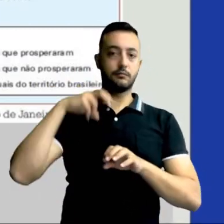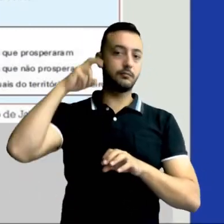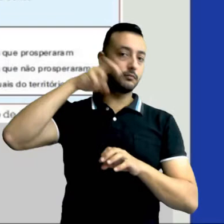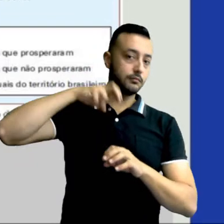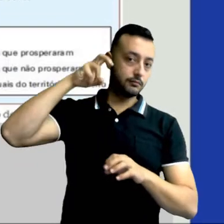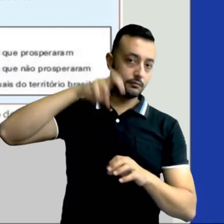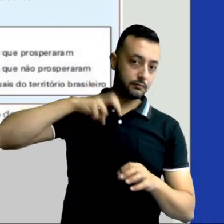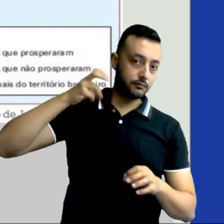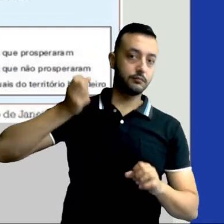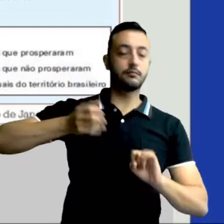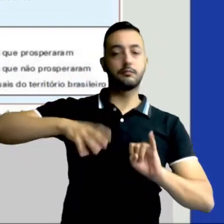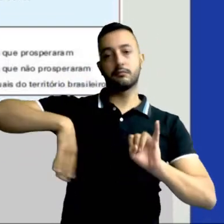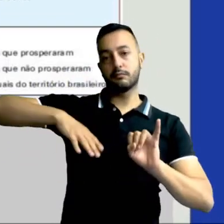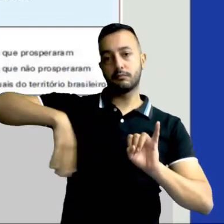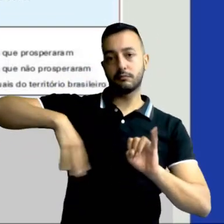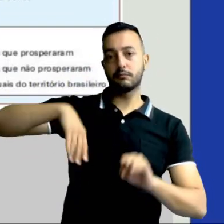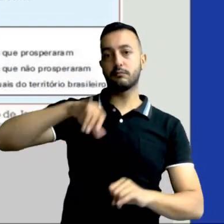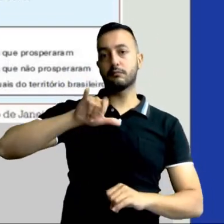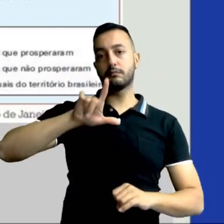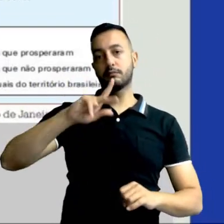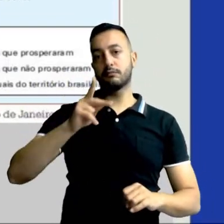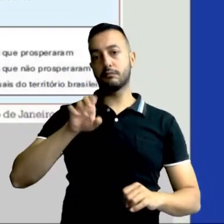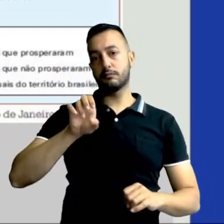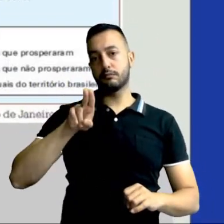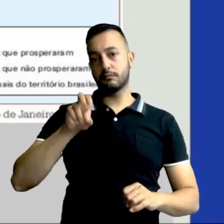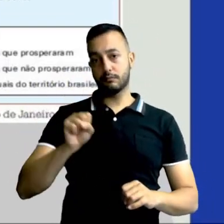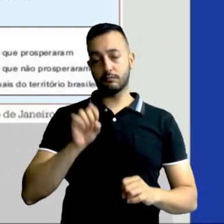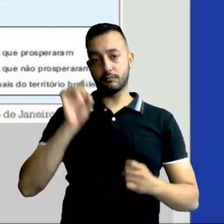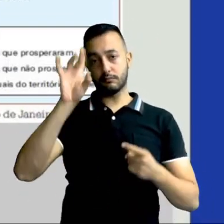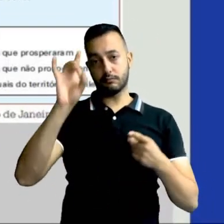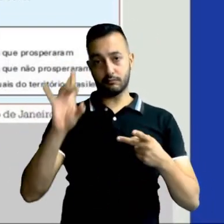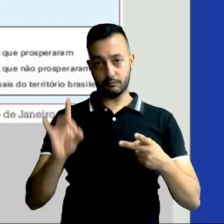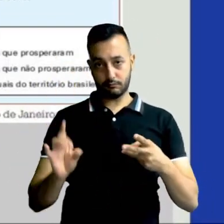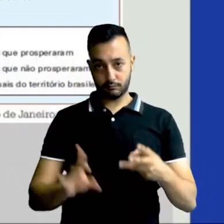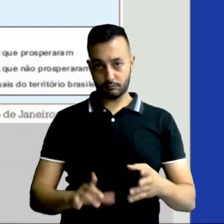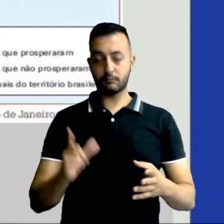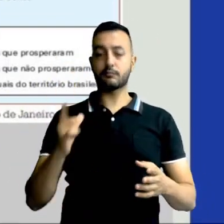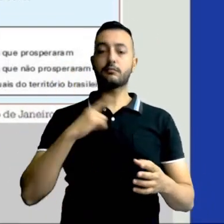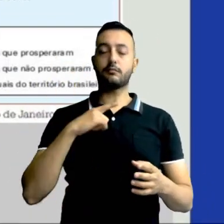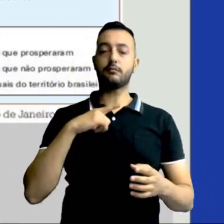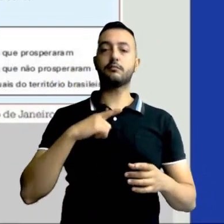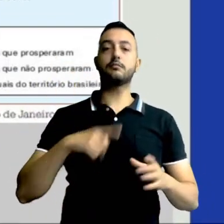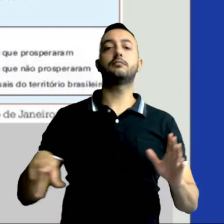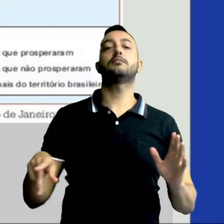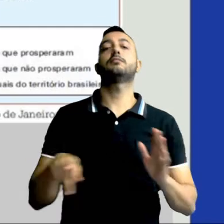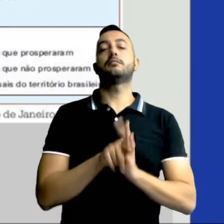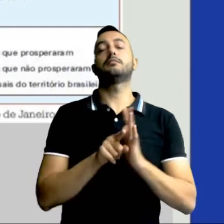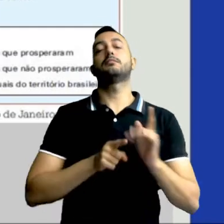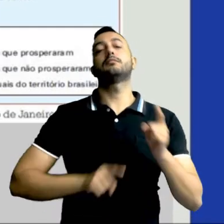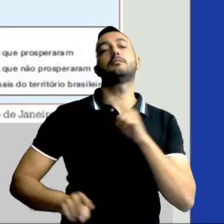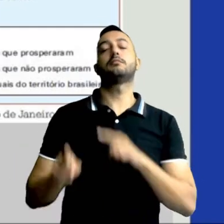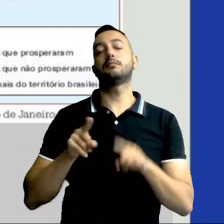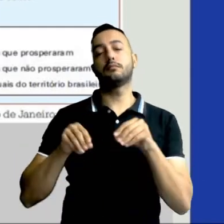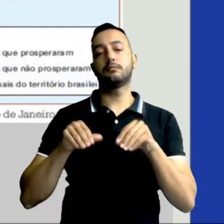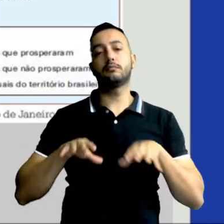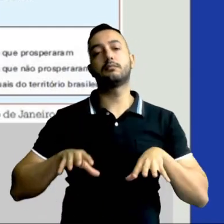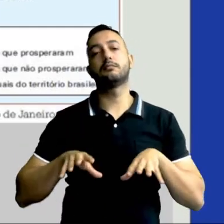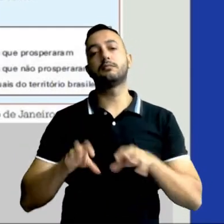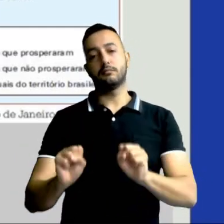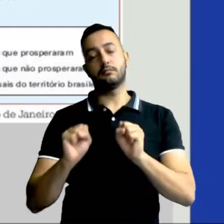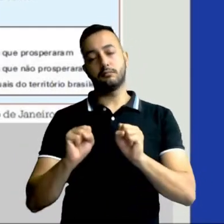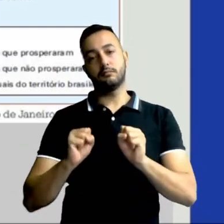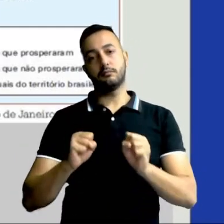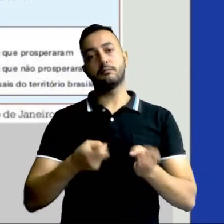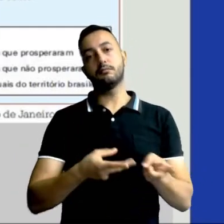do Norte Itamaracá em Ilhéus e cada um tem um donatário do Natália é aquele que recebi a terra